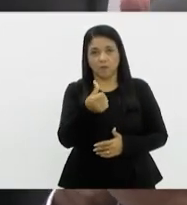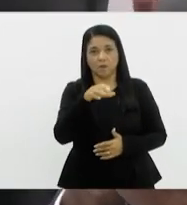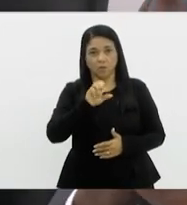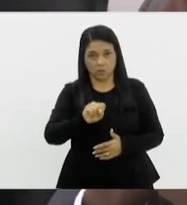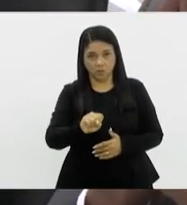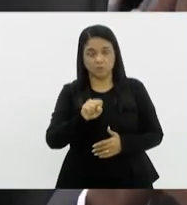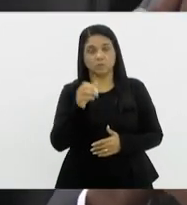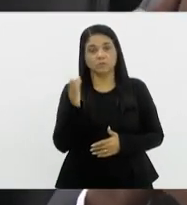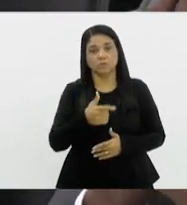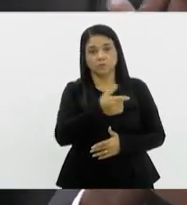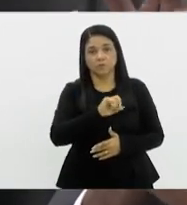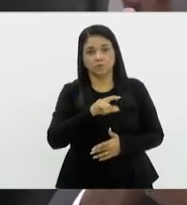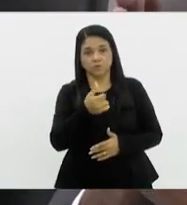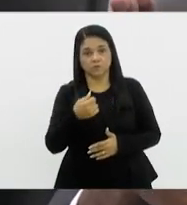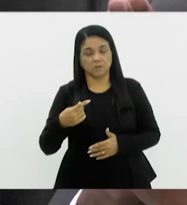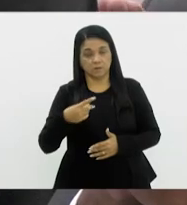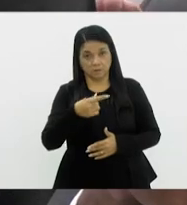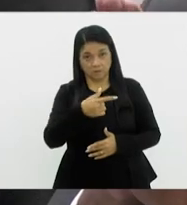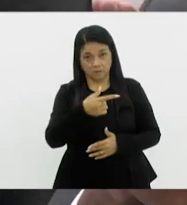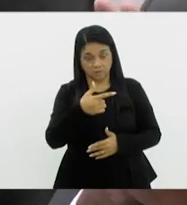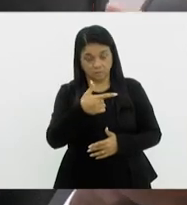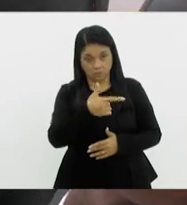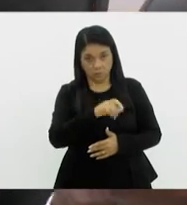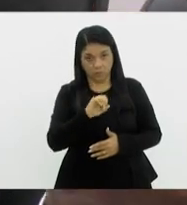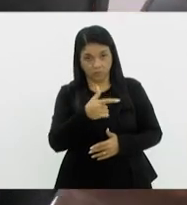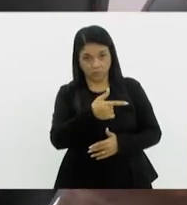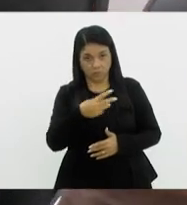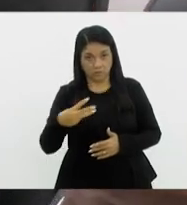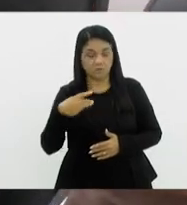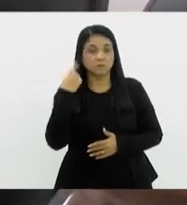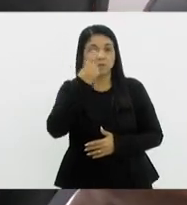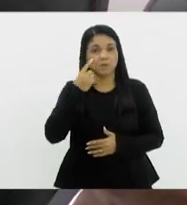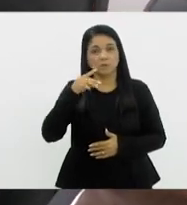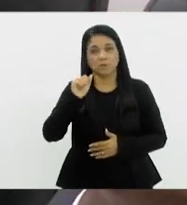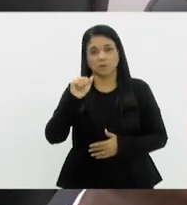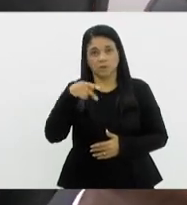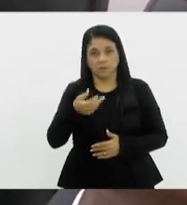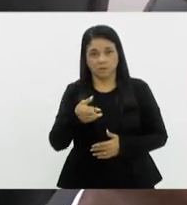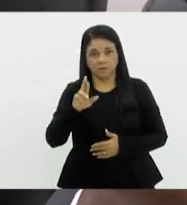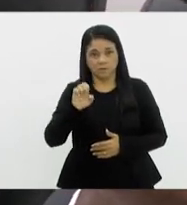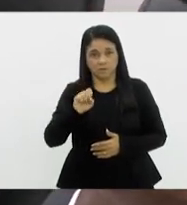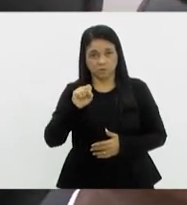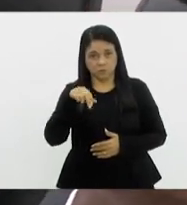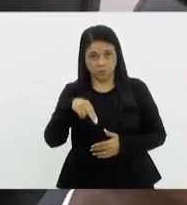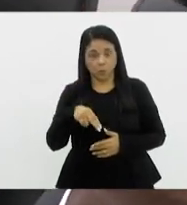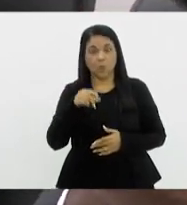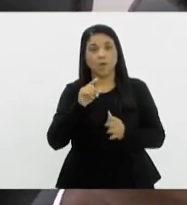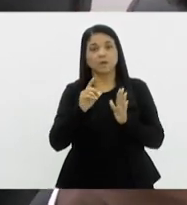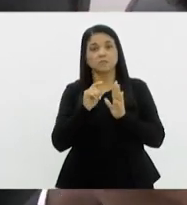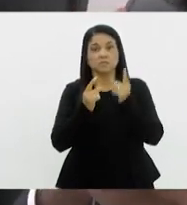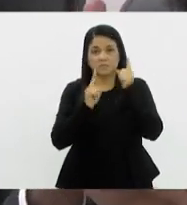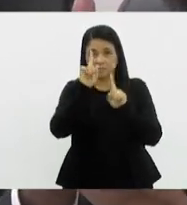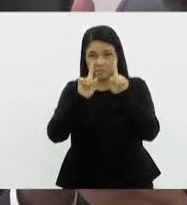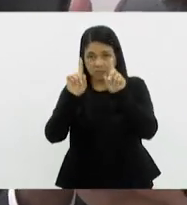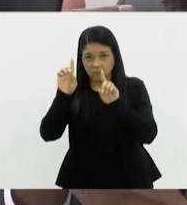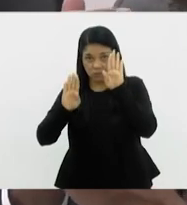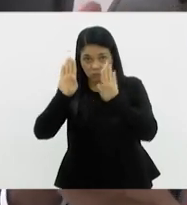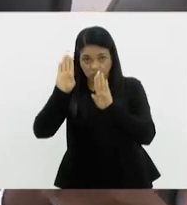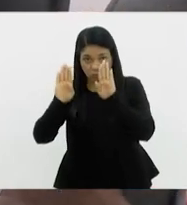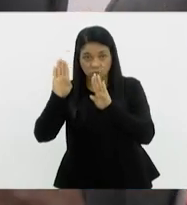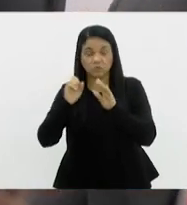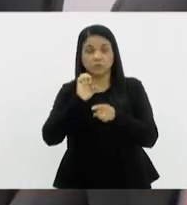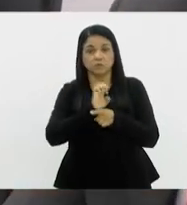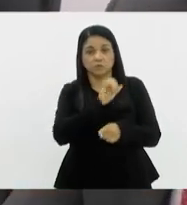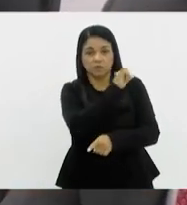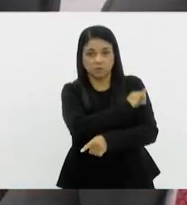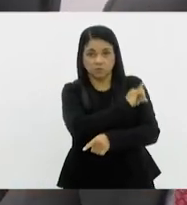deputado Anderson Moraes, em que aplica-se a margem de preferência nacional às licitações internacionais realizadas no Estado do Rio